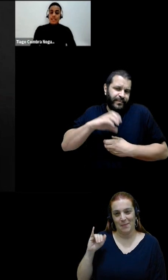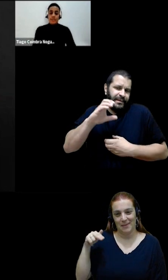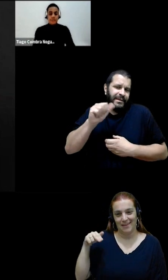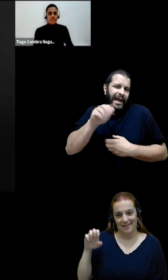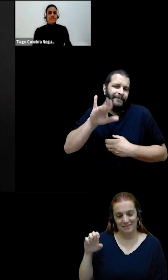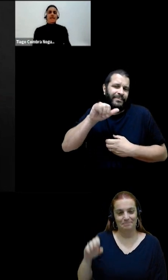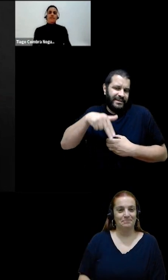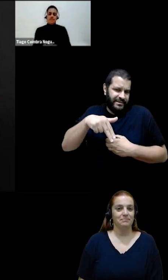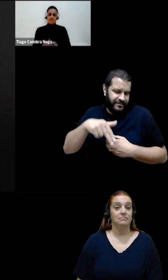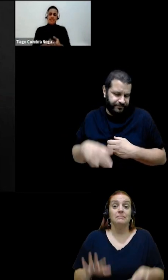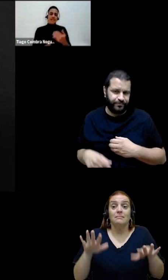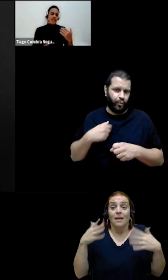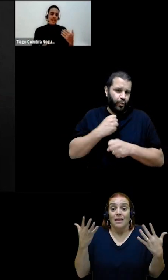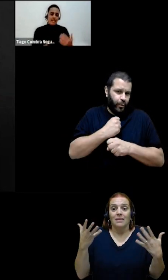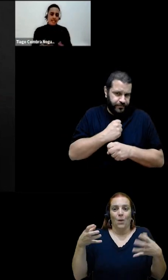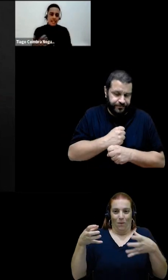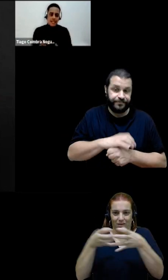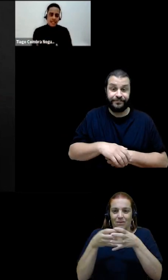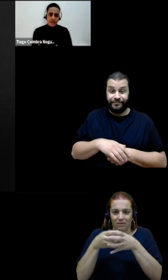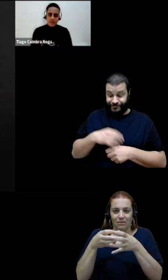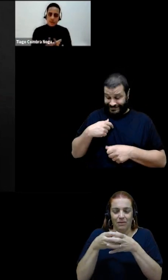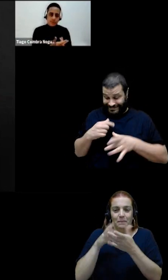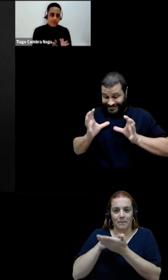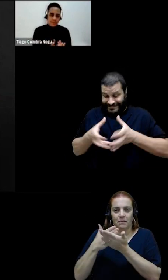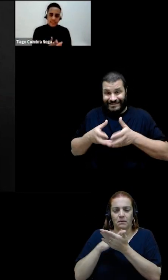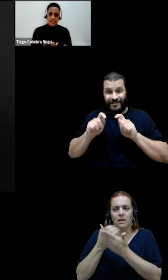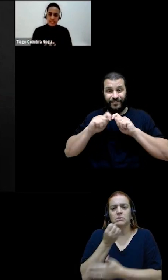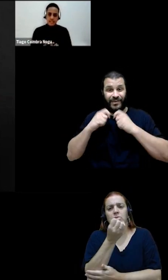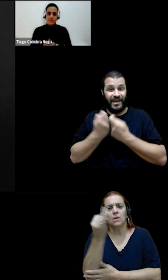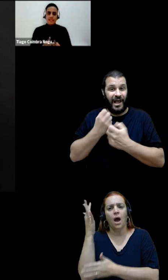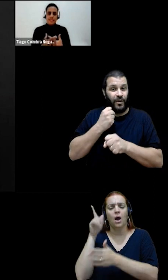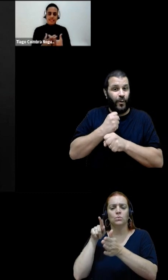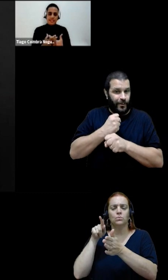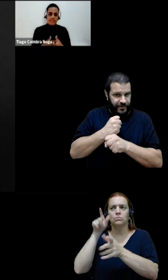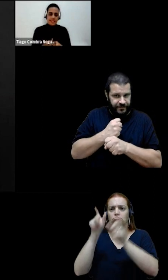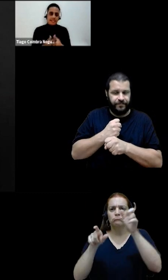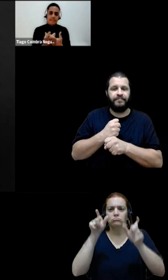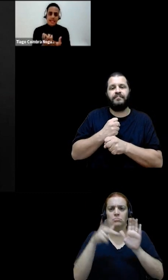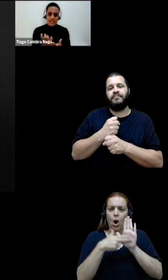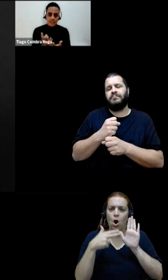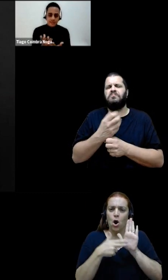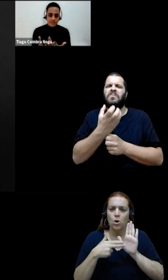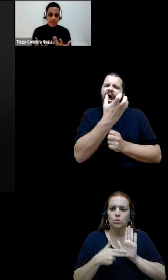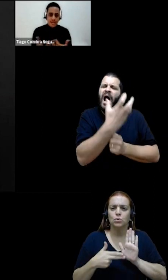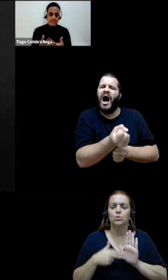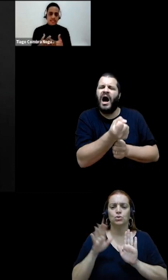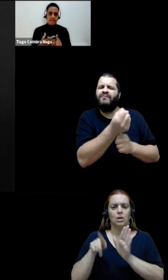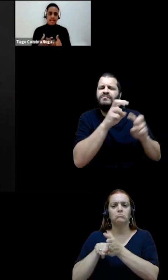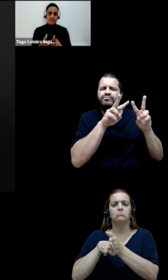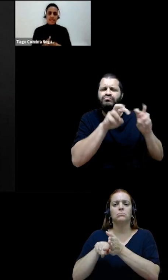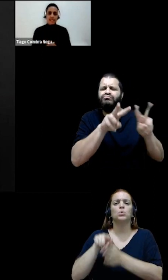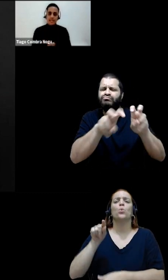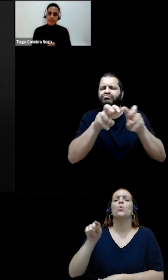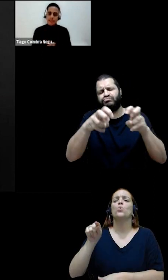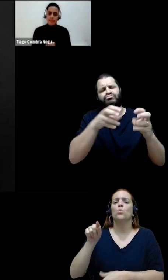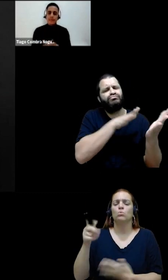Então, a equipe de intérpretes, né, alguns autores pesquisam o que exatamente é esse trabalho